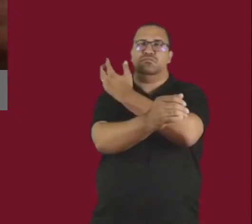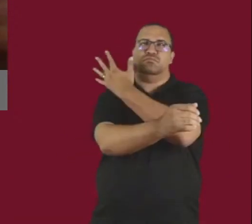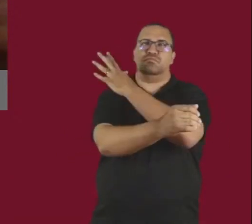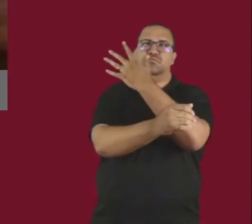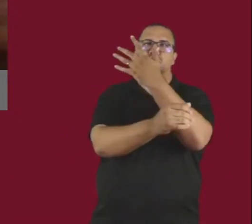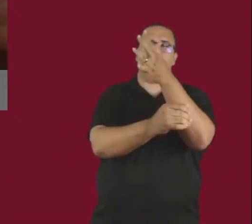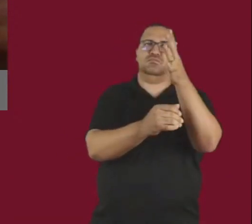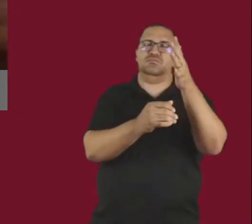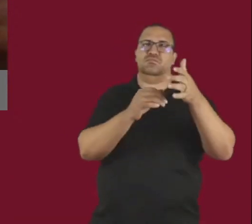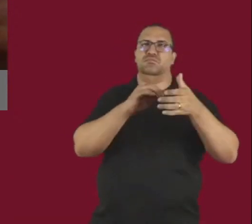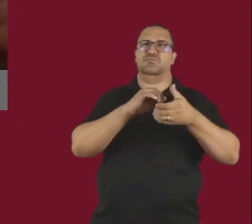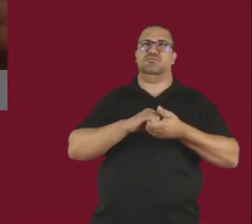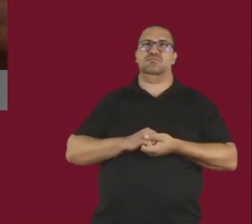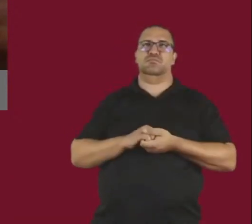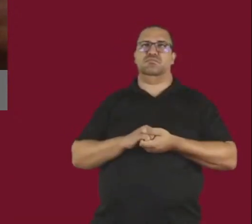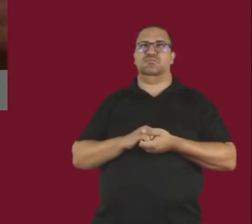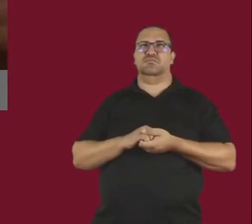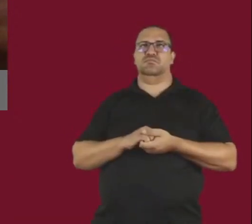vivendo na floresta,